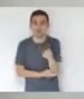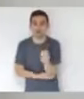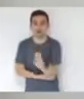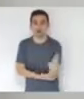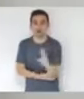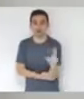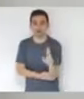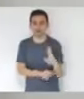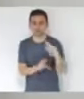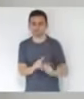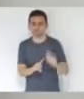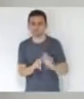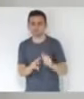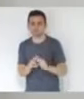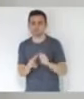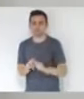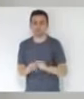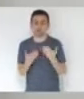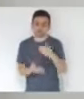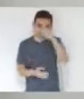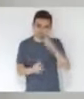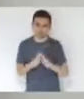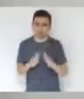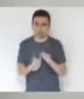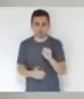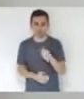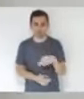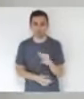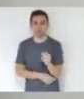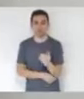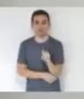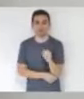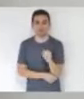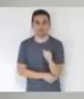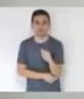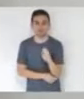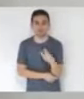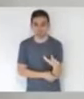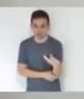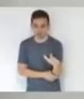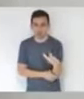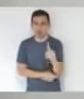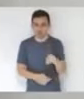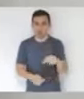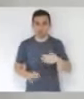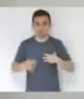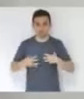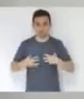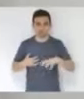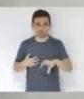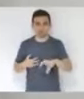R$ 1 milhão por mês para o Hospital Santa Isabel, que é referência em transplante, não só no Estado, mas no Brasil inteiro.